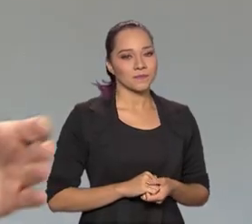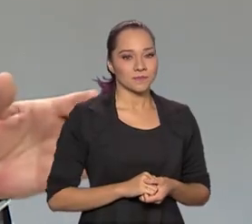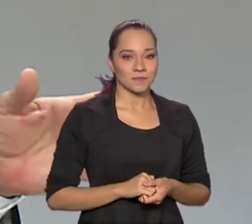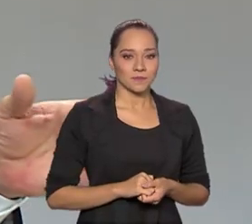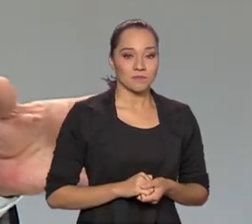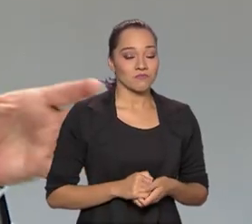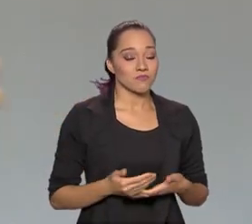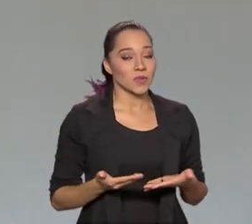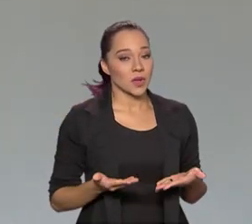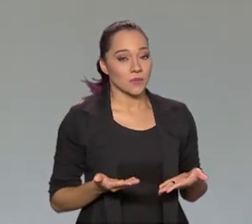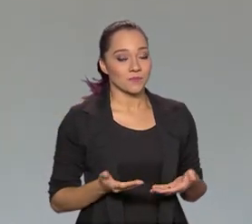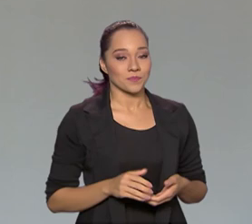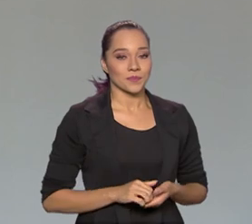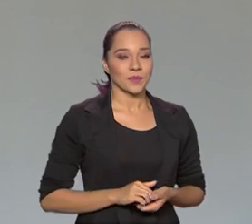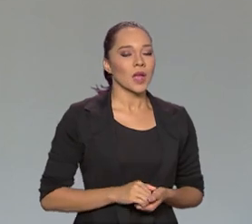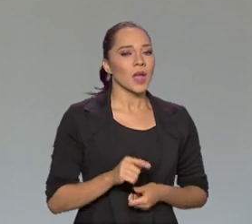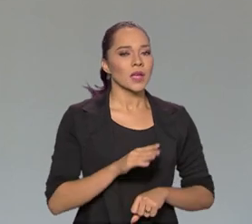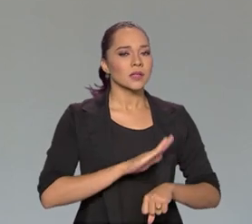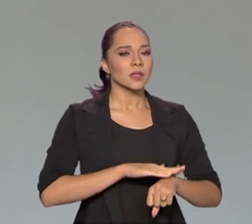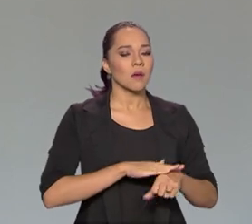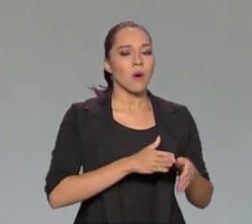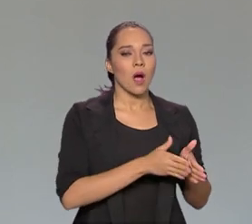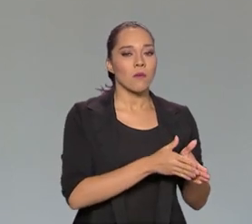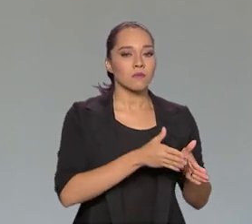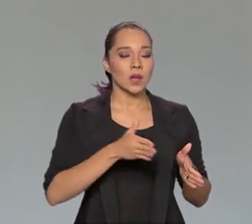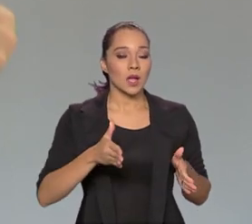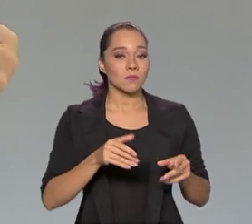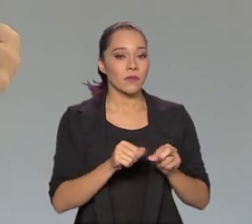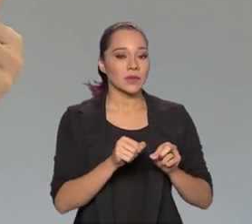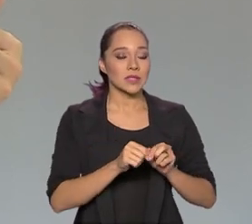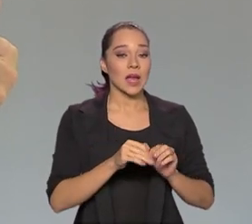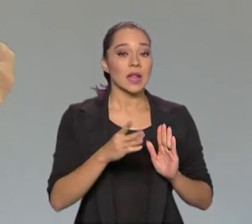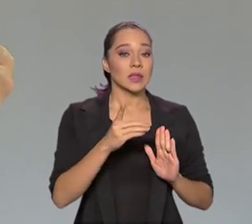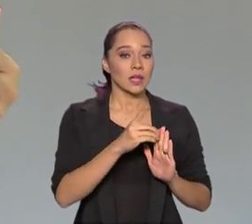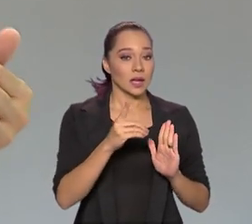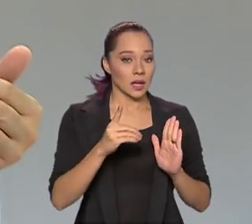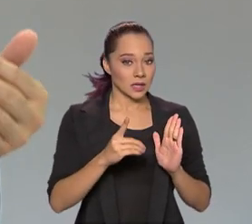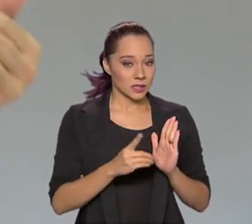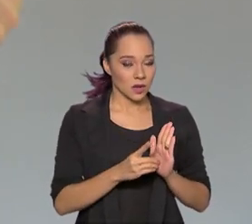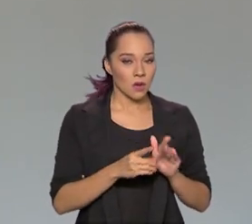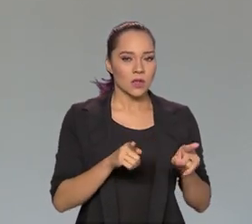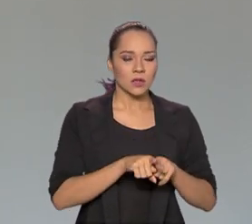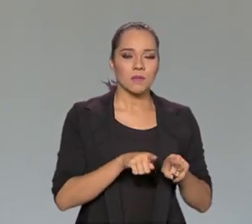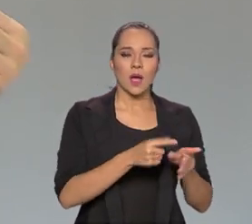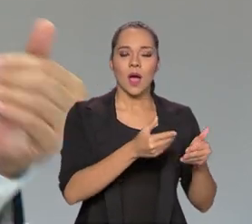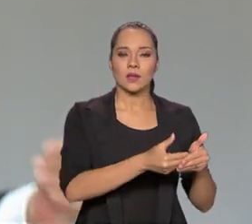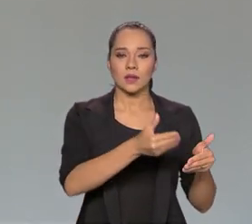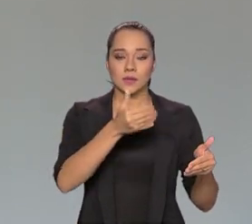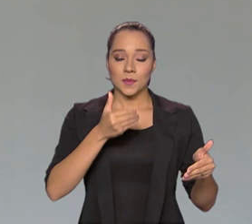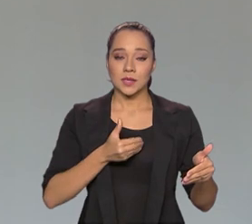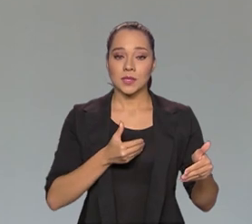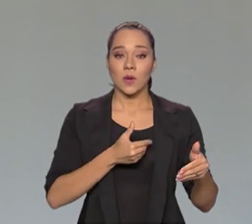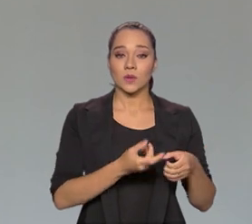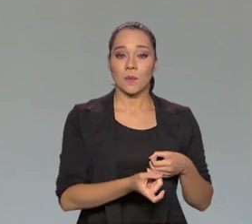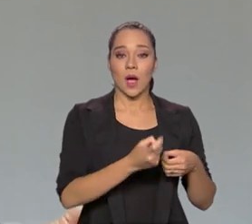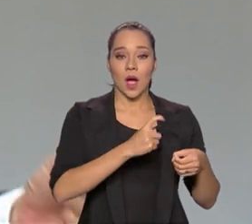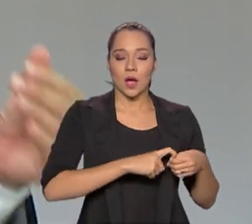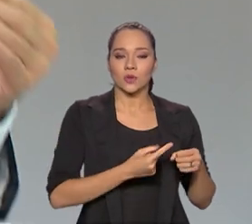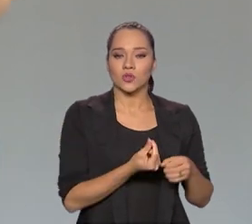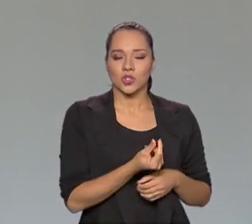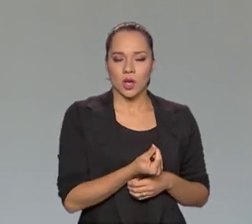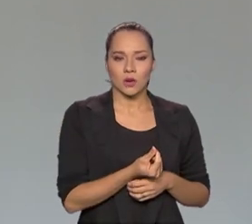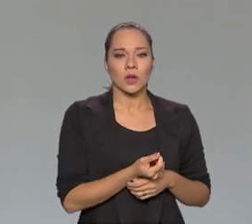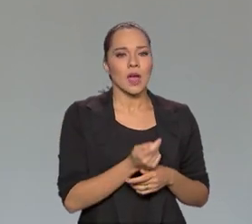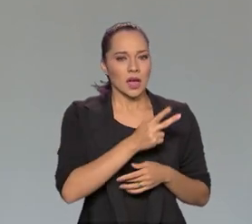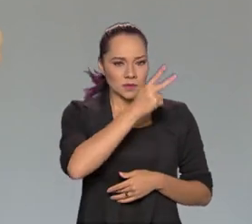forma, esse prazo ampliado para fazer a declaração e a antecipação da restituição